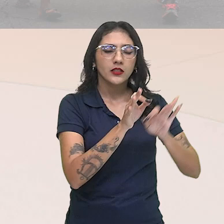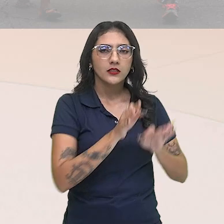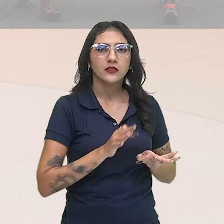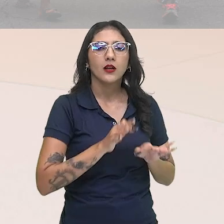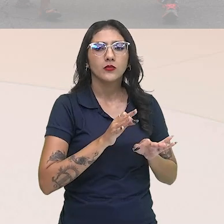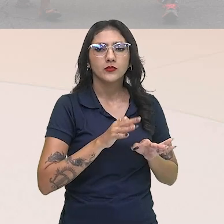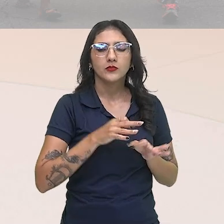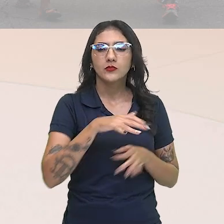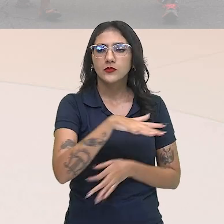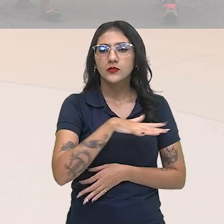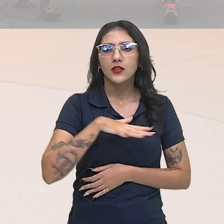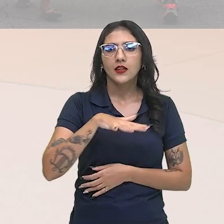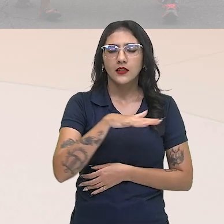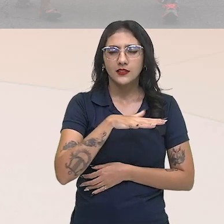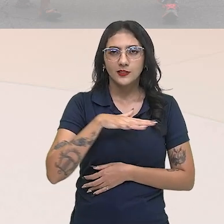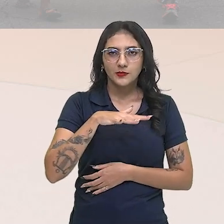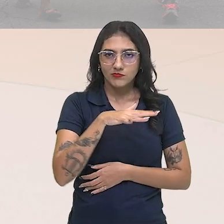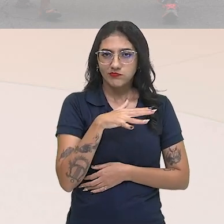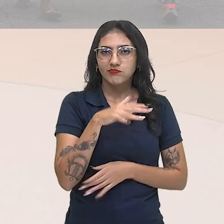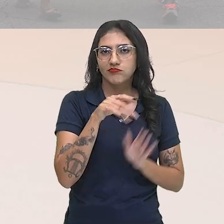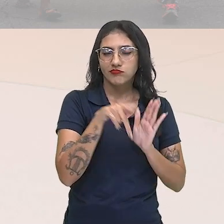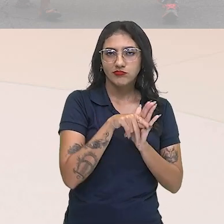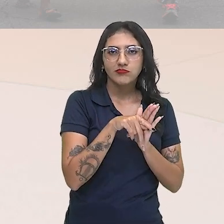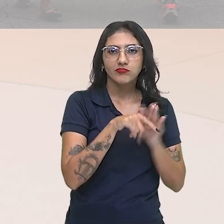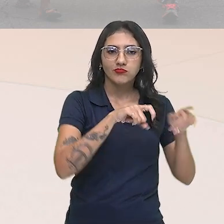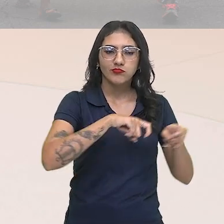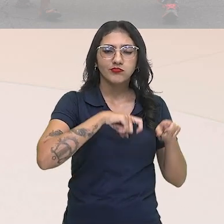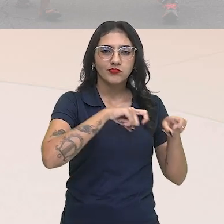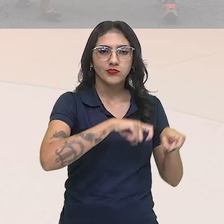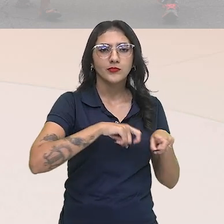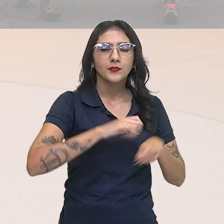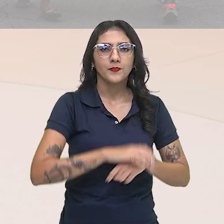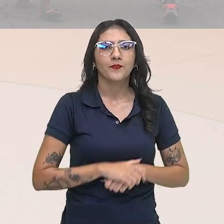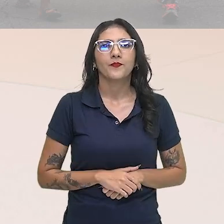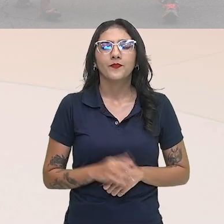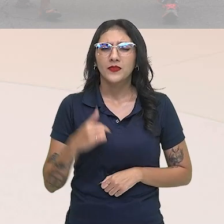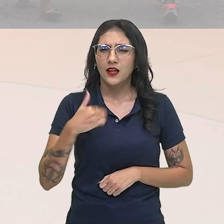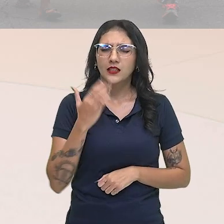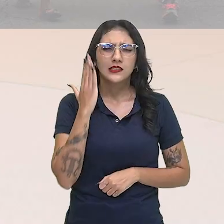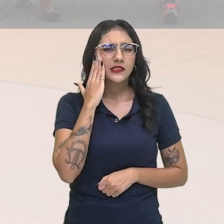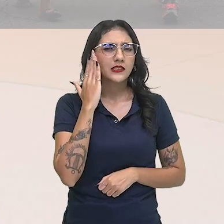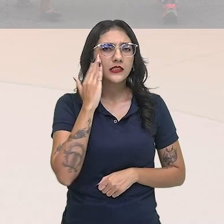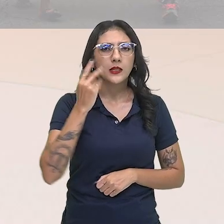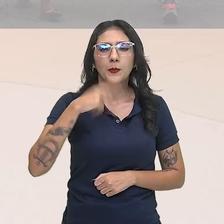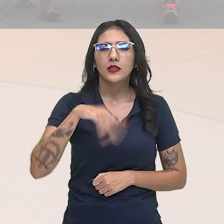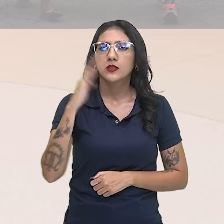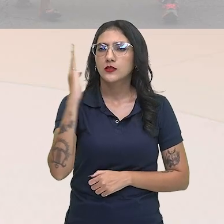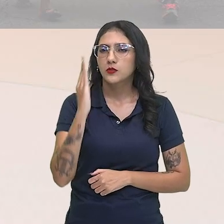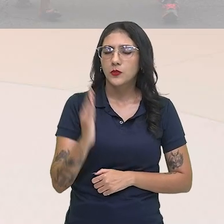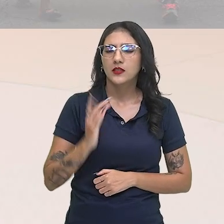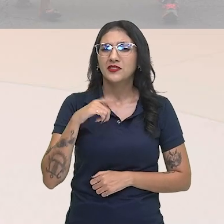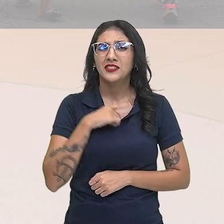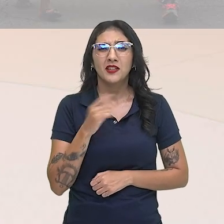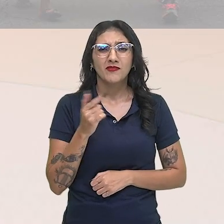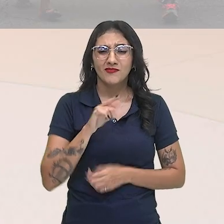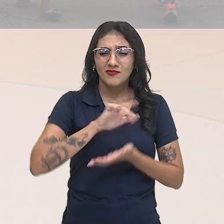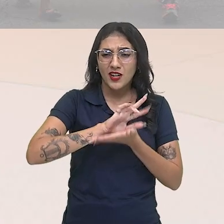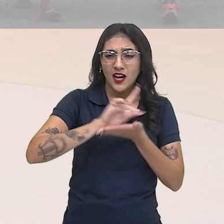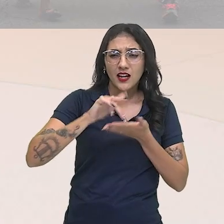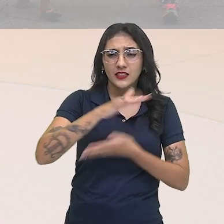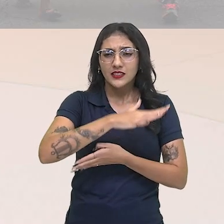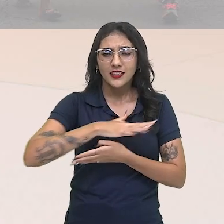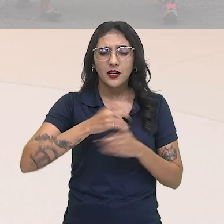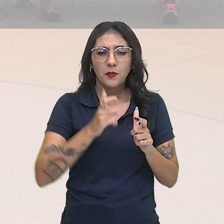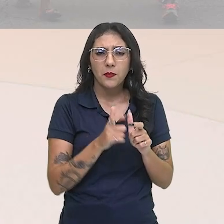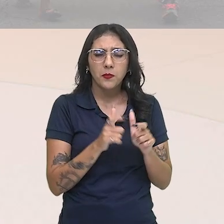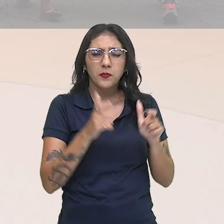é, a redistribuição de terras. Nós sabemos que o Brasil é um país que tem uma grande concentração de terra, que vem desde lá,